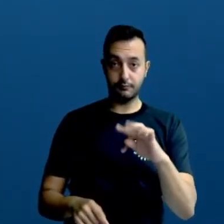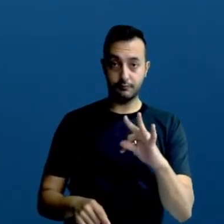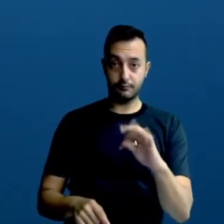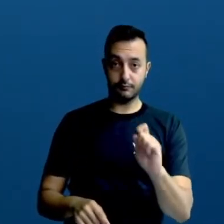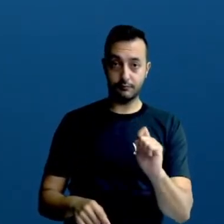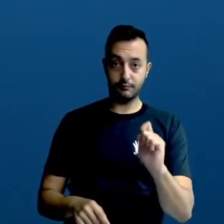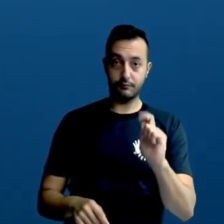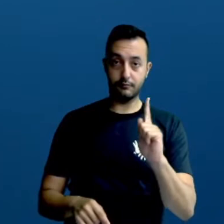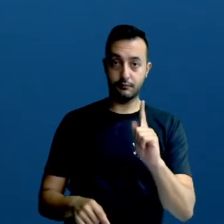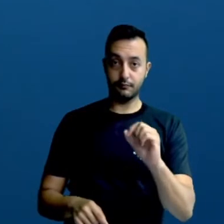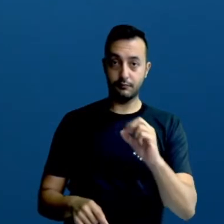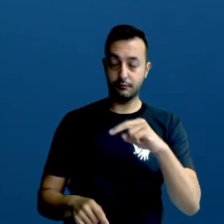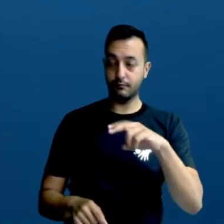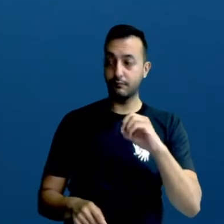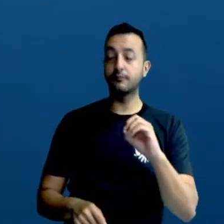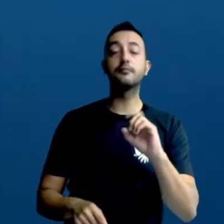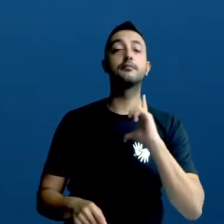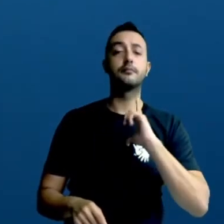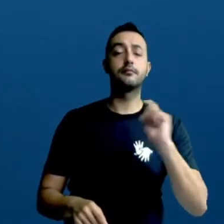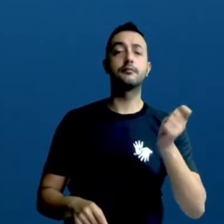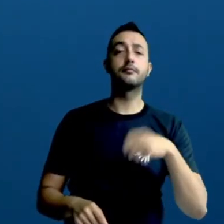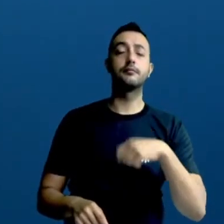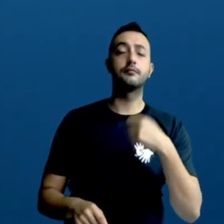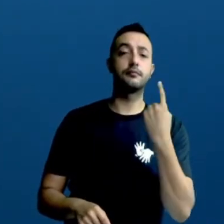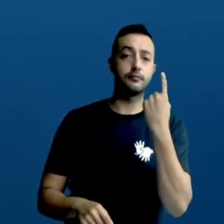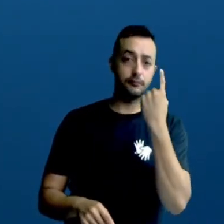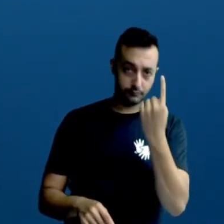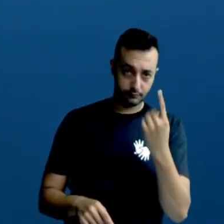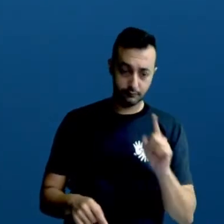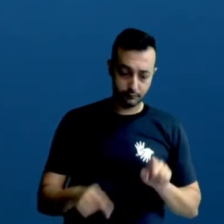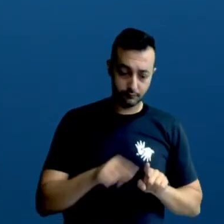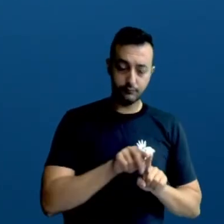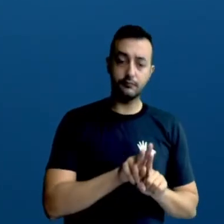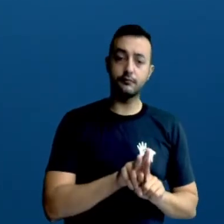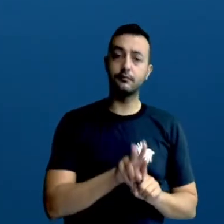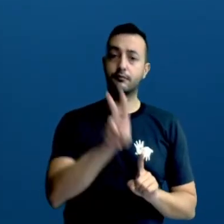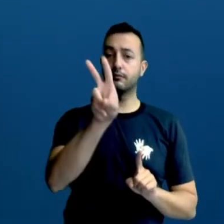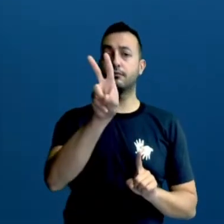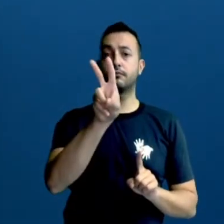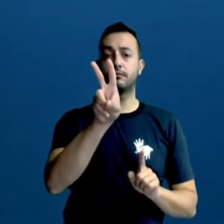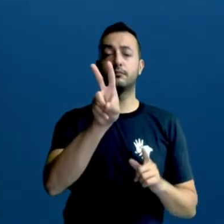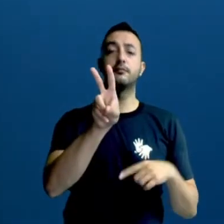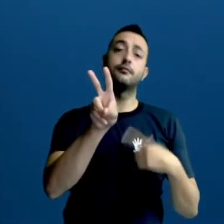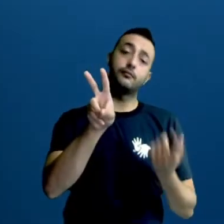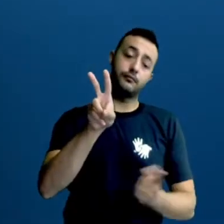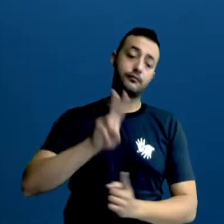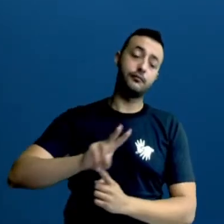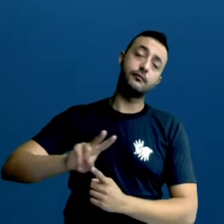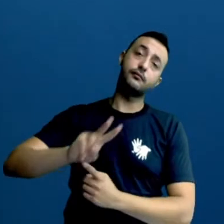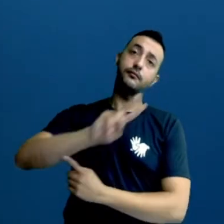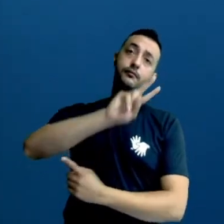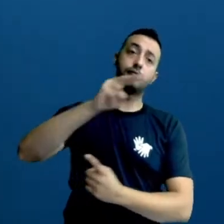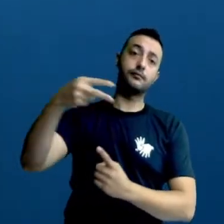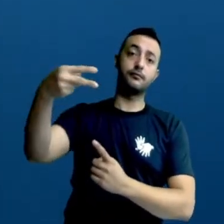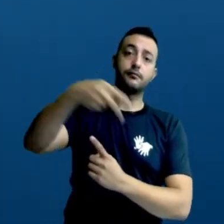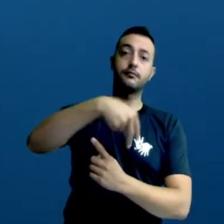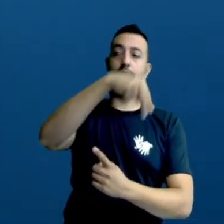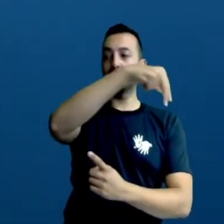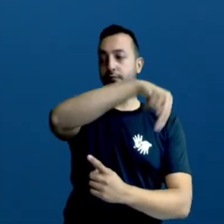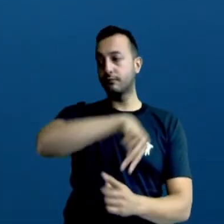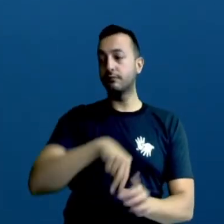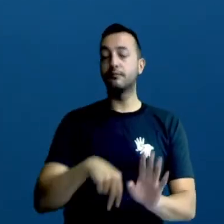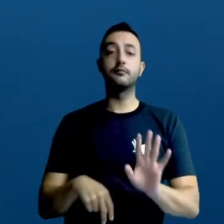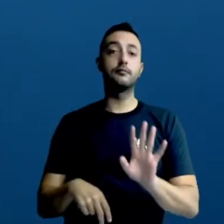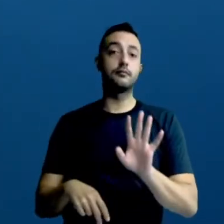para sair 2 diagonais, mas tem os outros vértices também que dá para sair várias. Agora, detalhe,